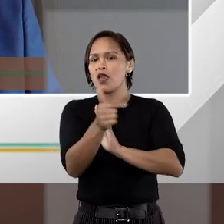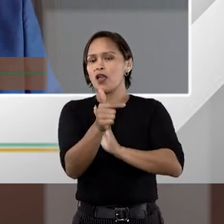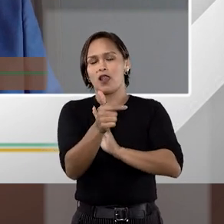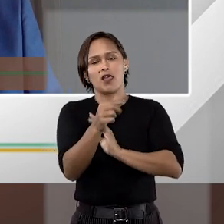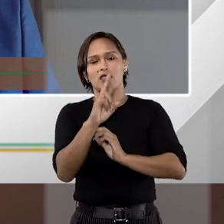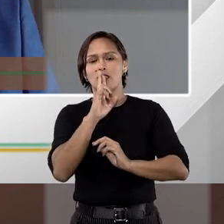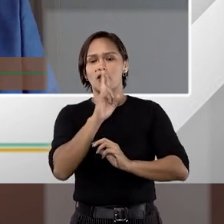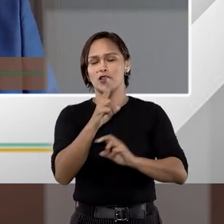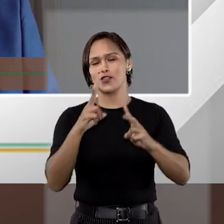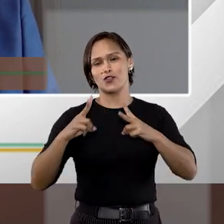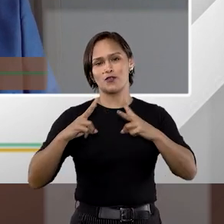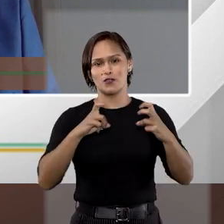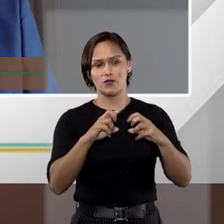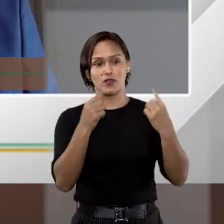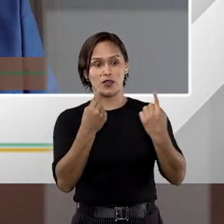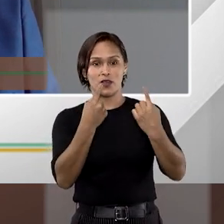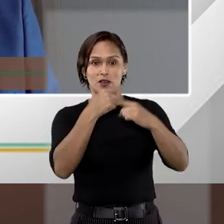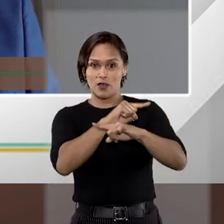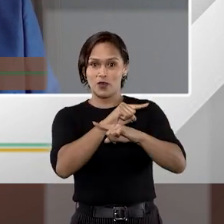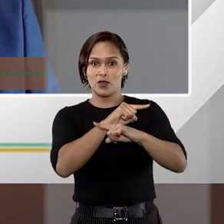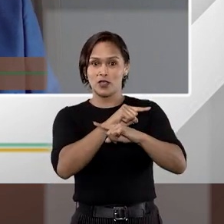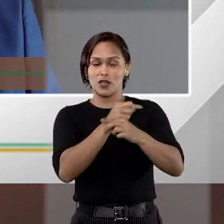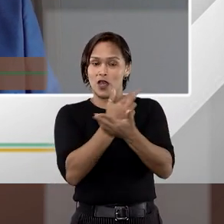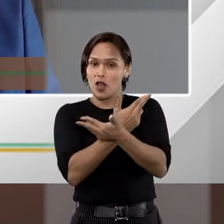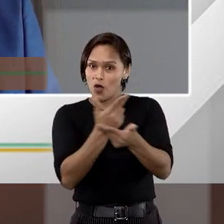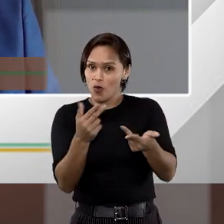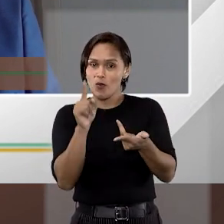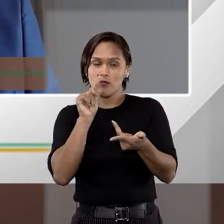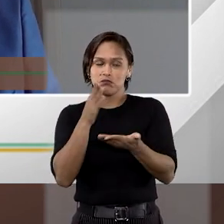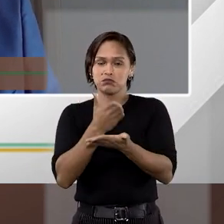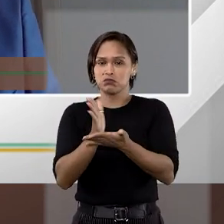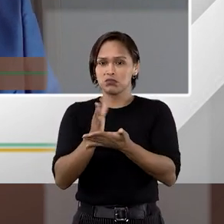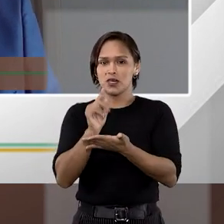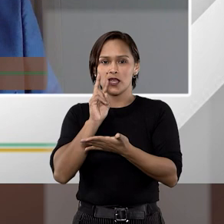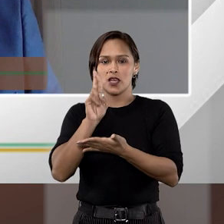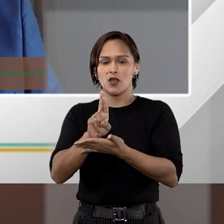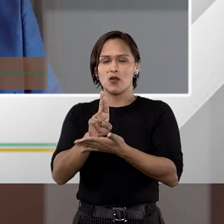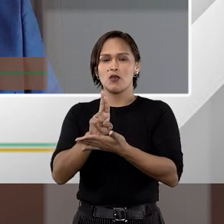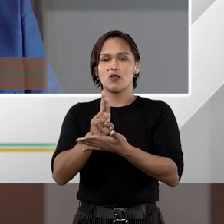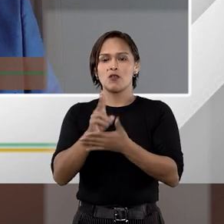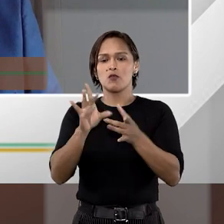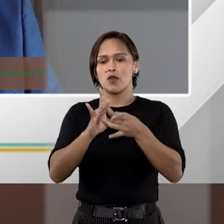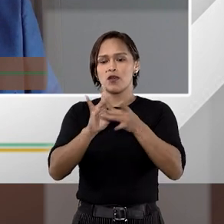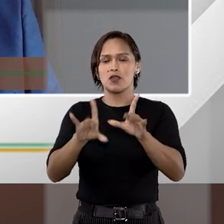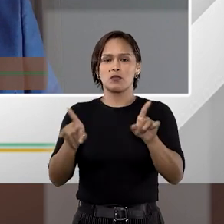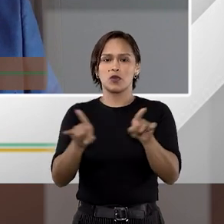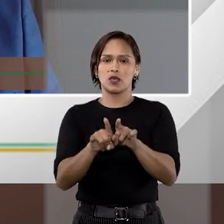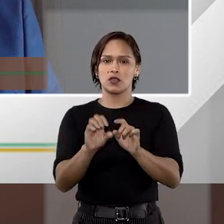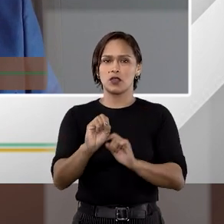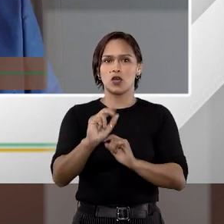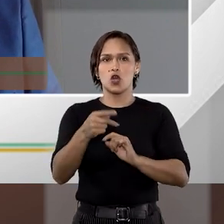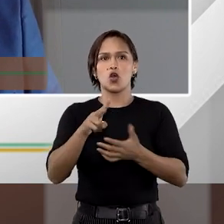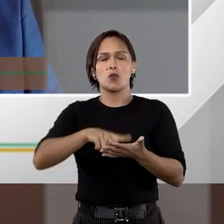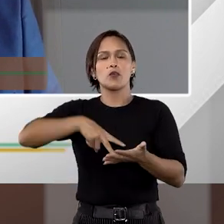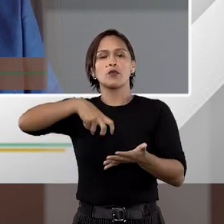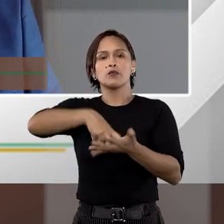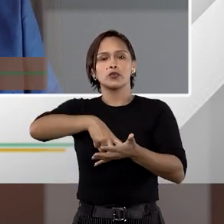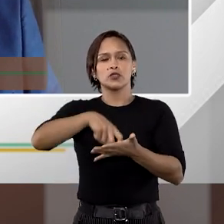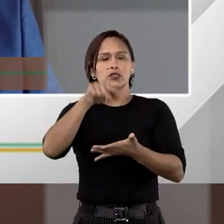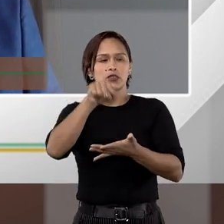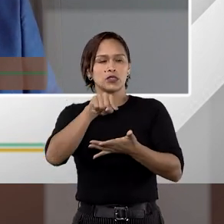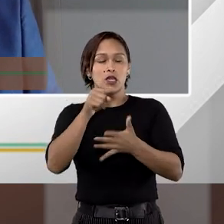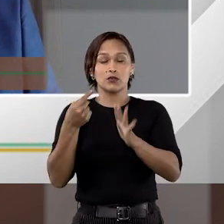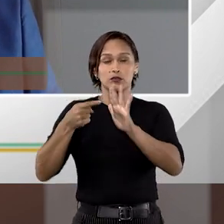ela não resolve o conflito ao contrário muitas vezes uma a submissão ou uma punição